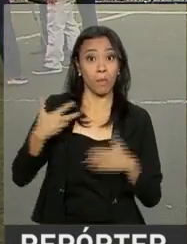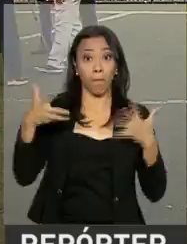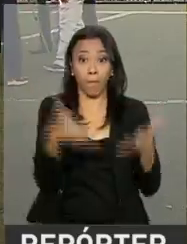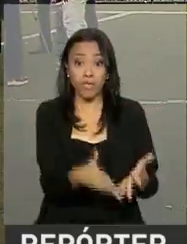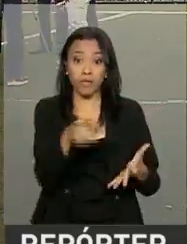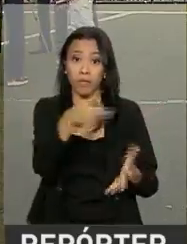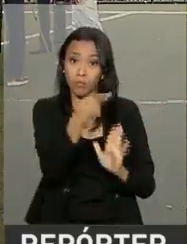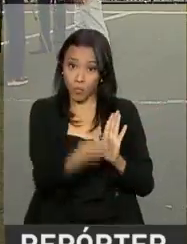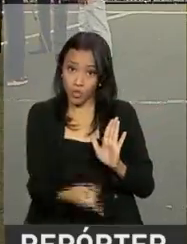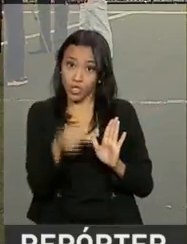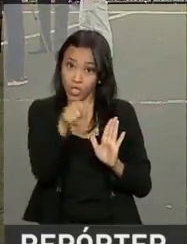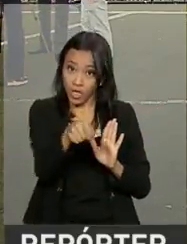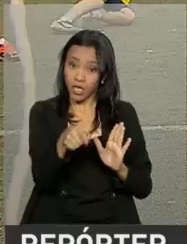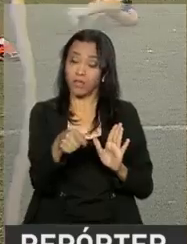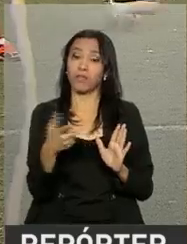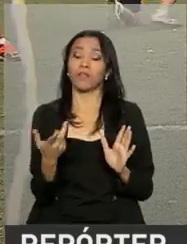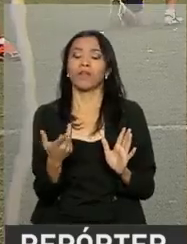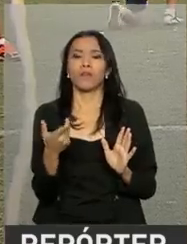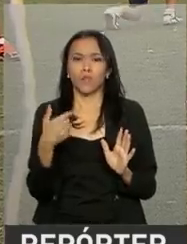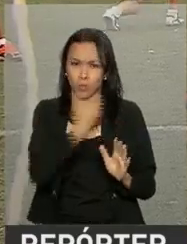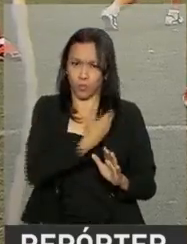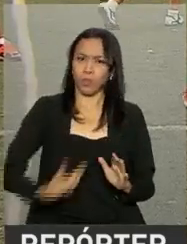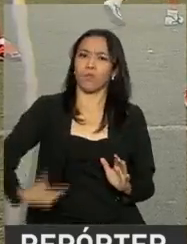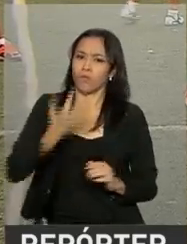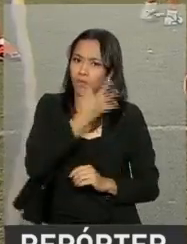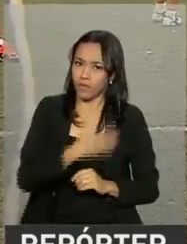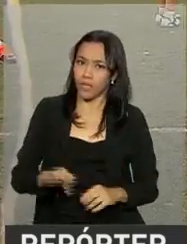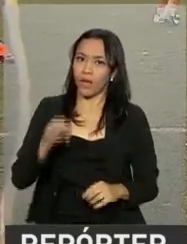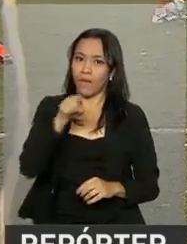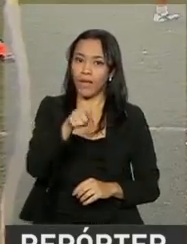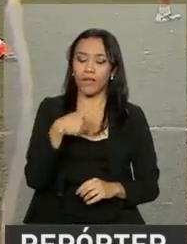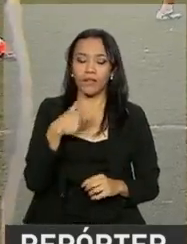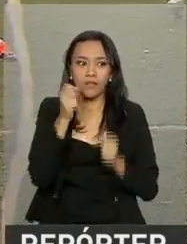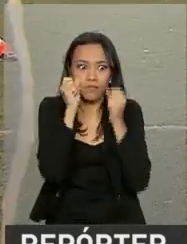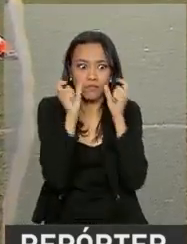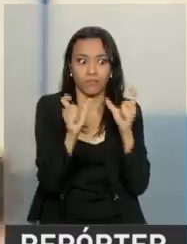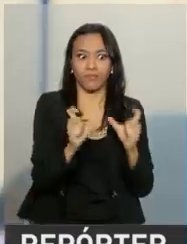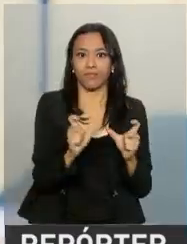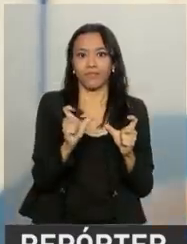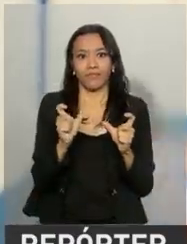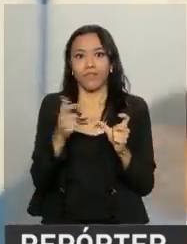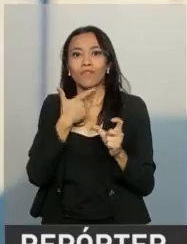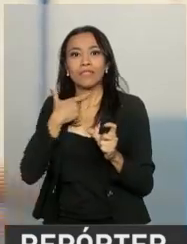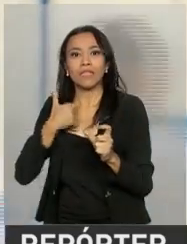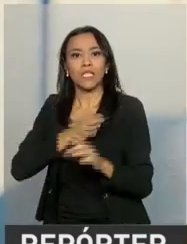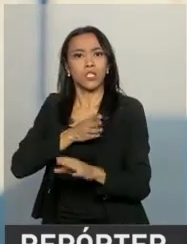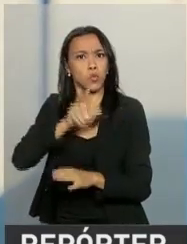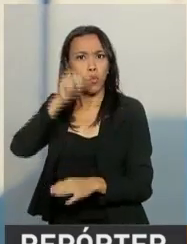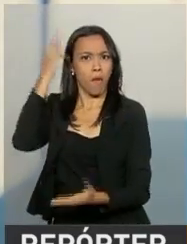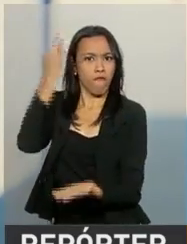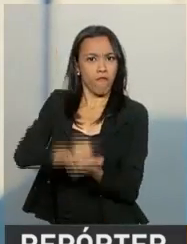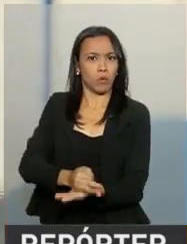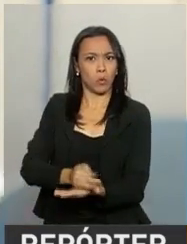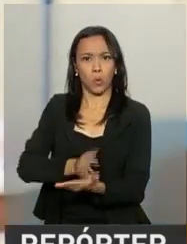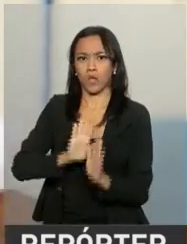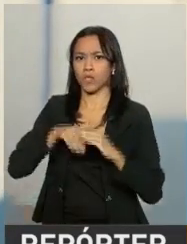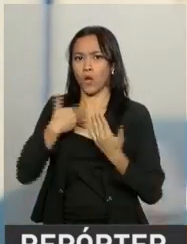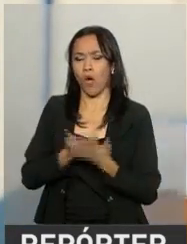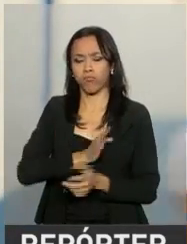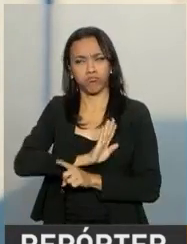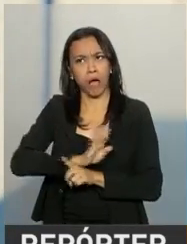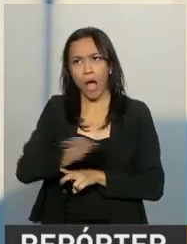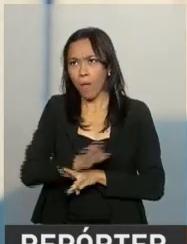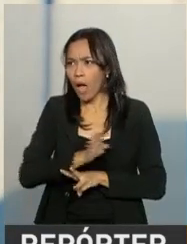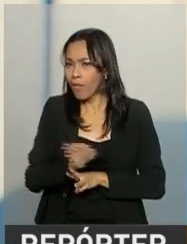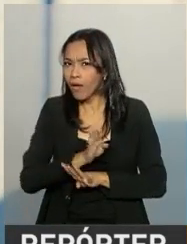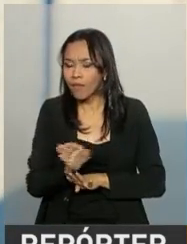do projeto Forças no Esporte do Governo Federal, ele ficou mais disciplinado. Nunca mais ele faltou, né? Ele não faltou, tem